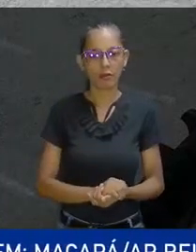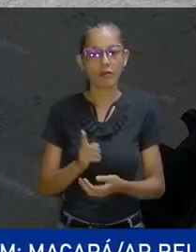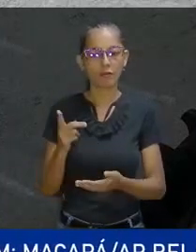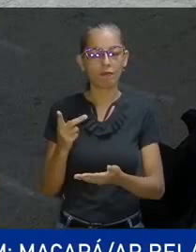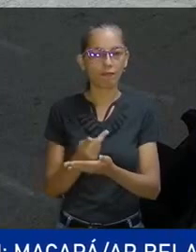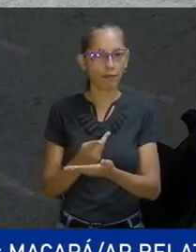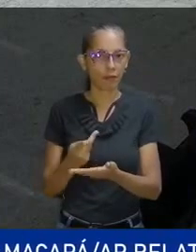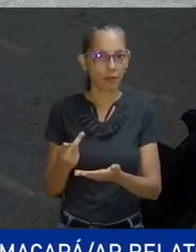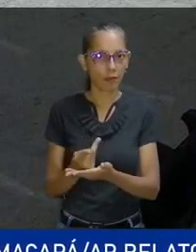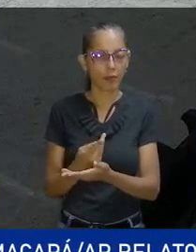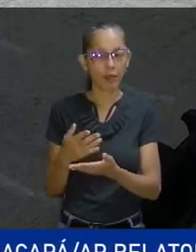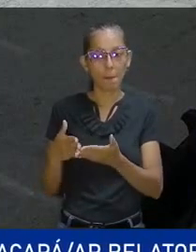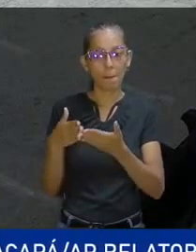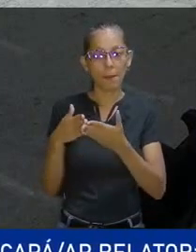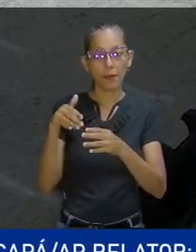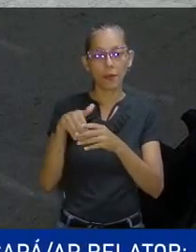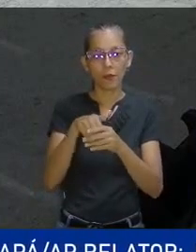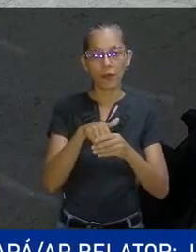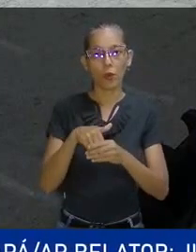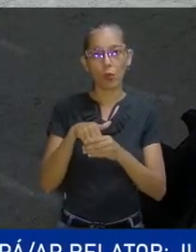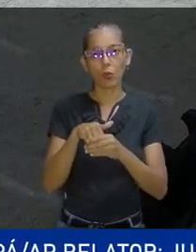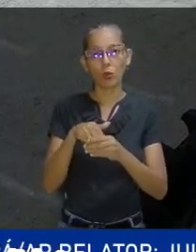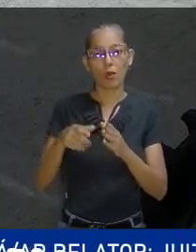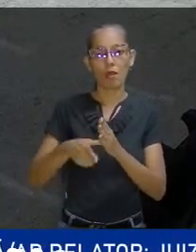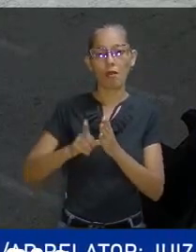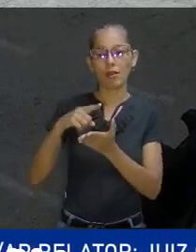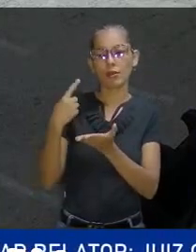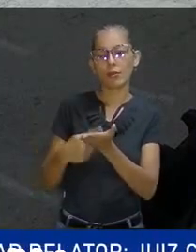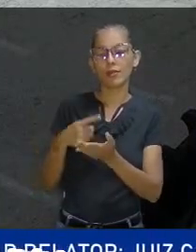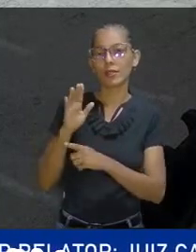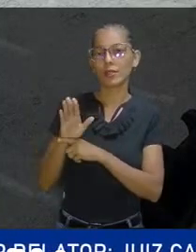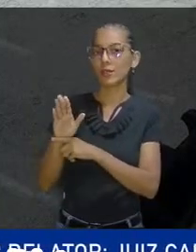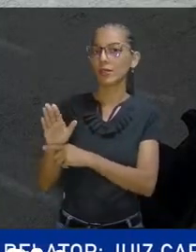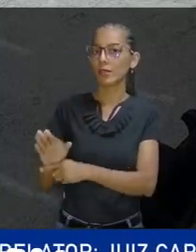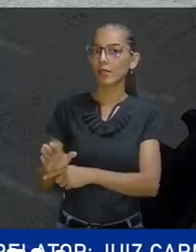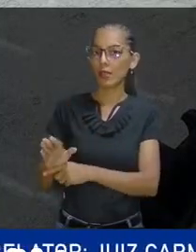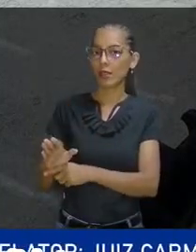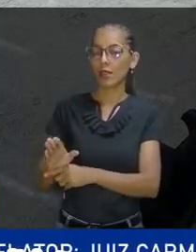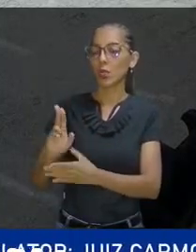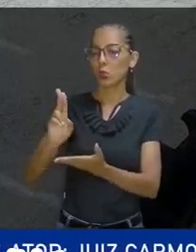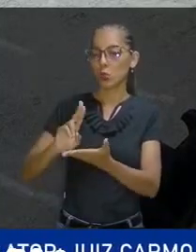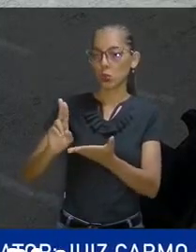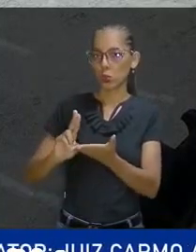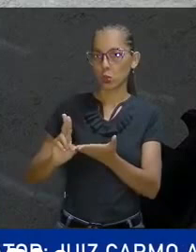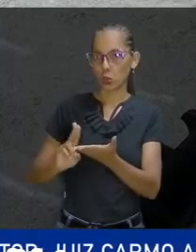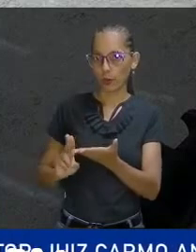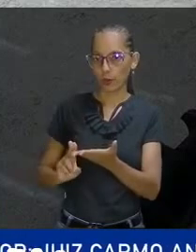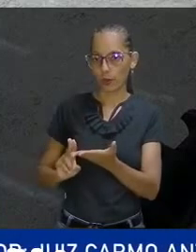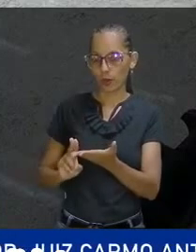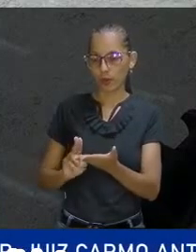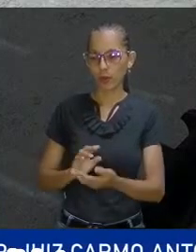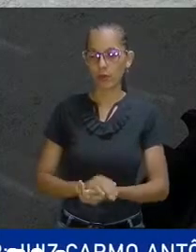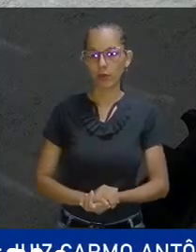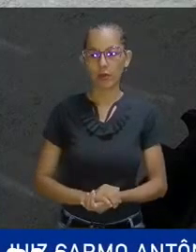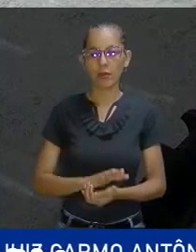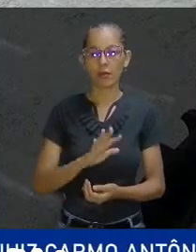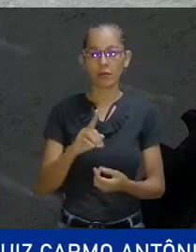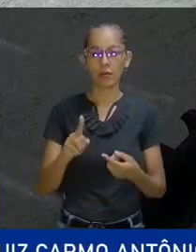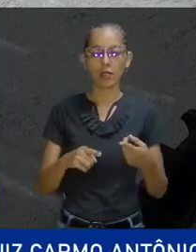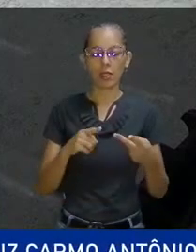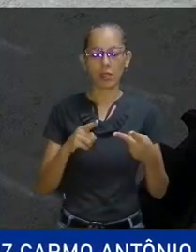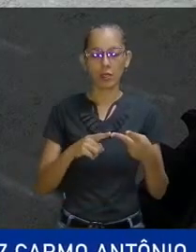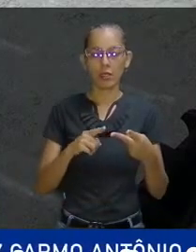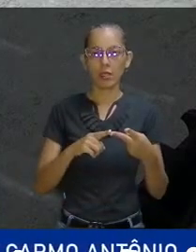para beneficiar a candidatura de Fábio Jucá, sobretudo porque Felipe Luan Moreira é primo do